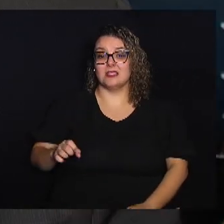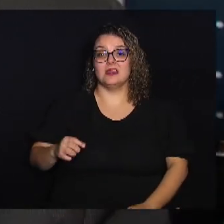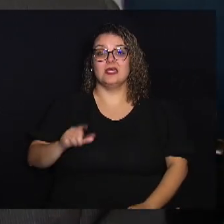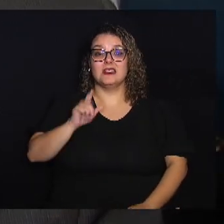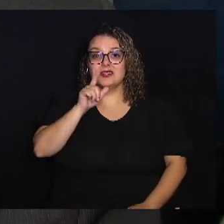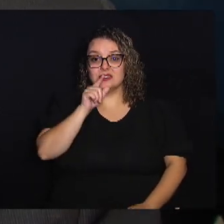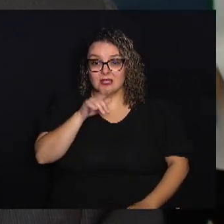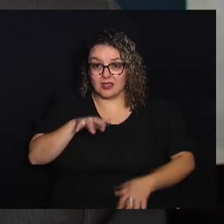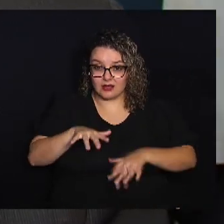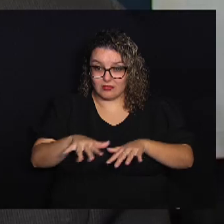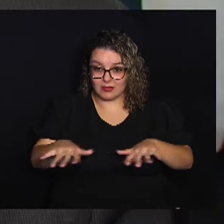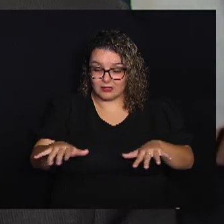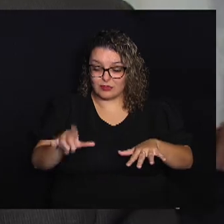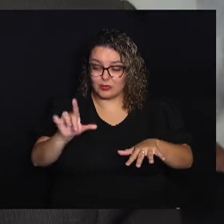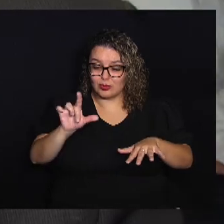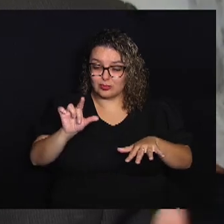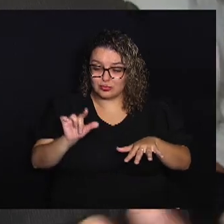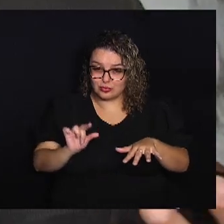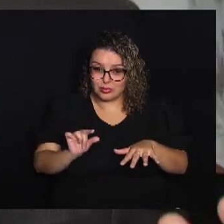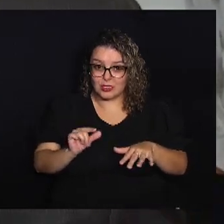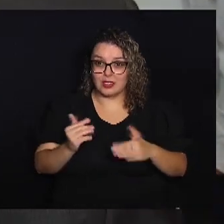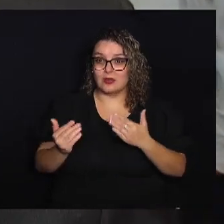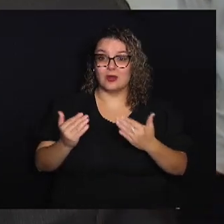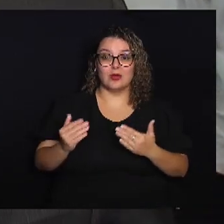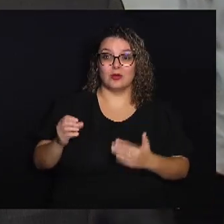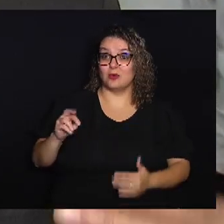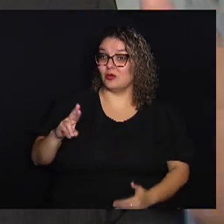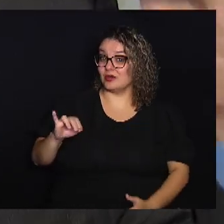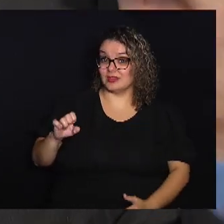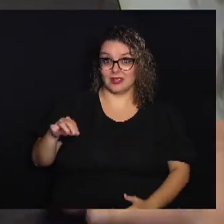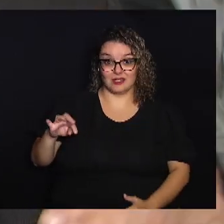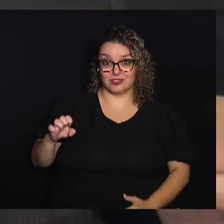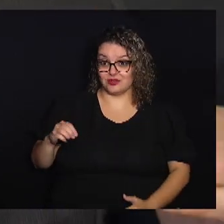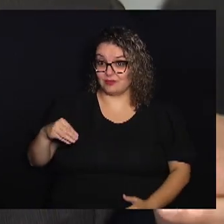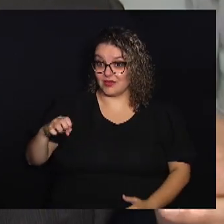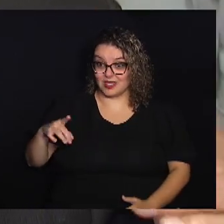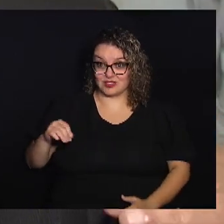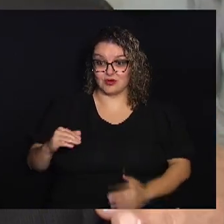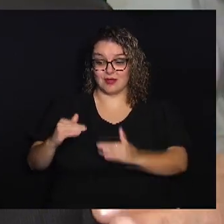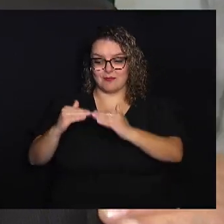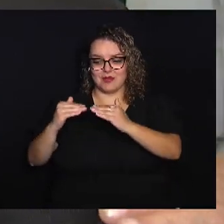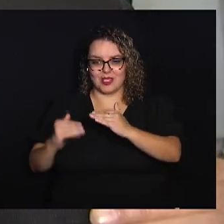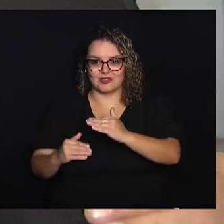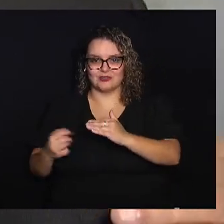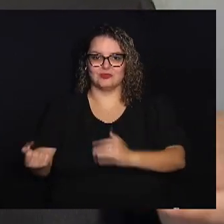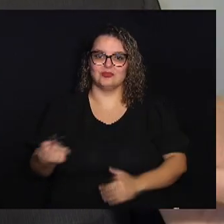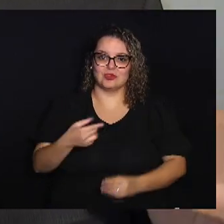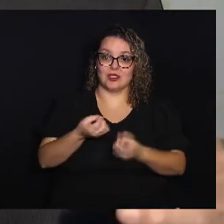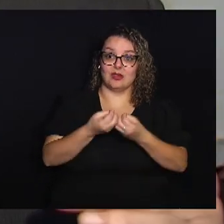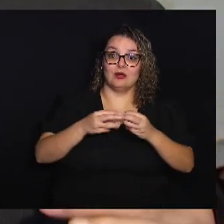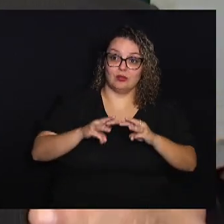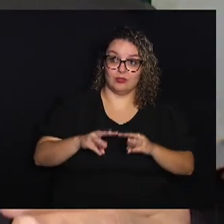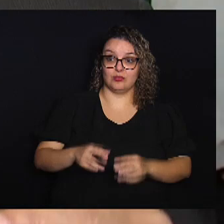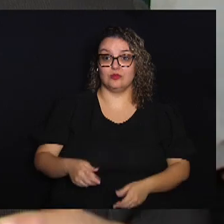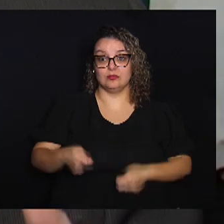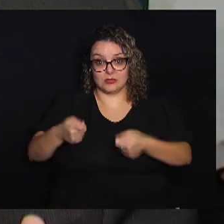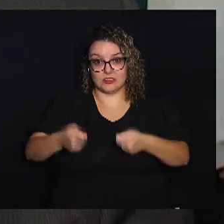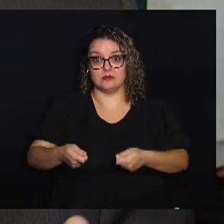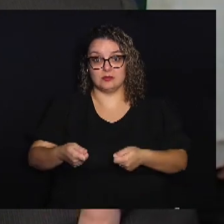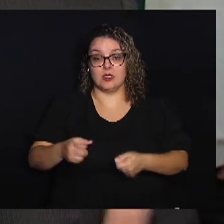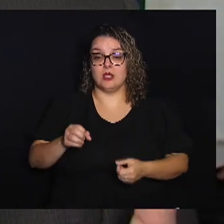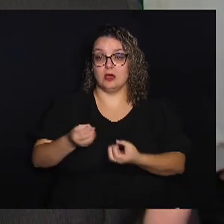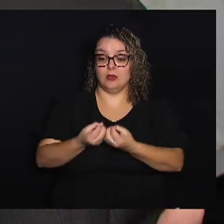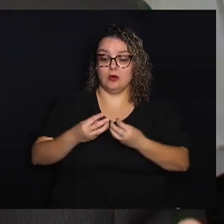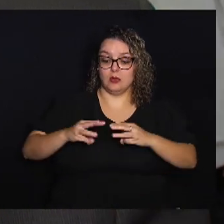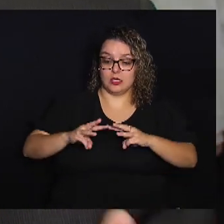uma disponibilidade hídrica equivalente ao Oriente Médio, que é abaixo daquilo que a ONU preconiza, né? A ONU preconiza